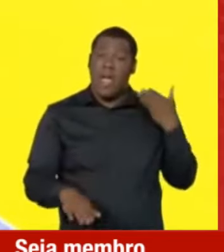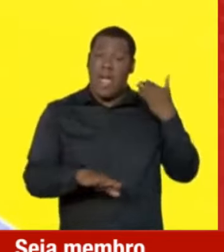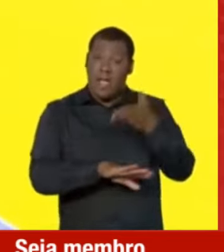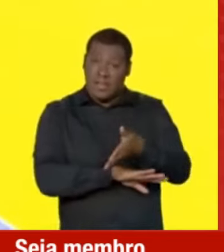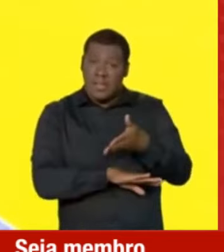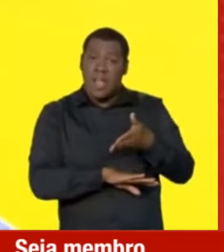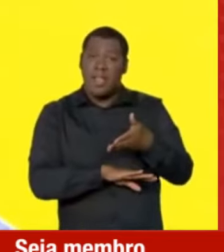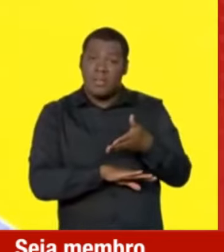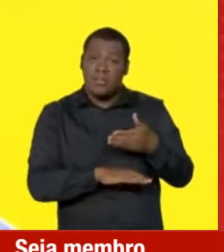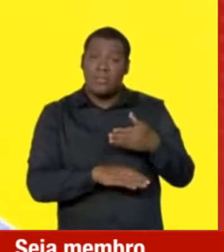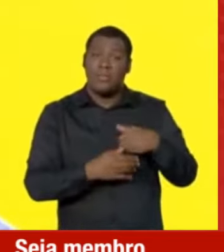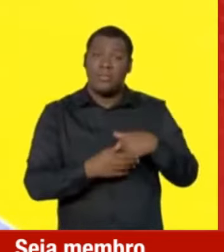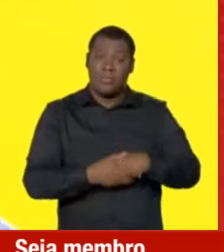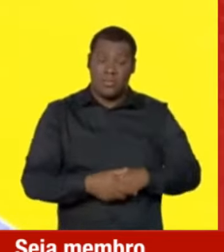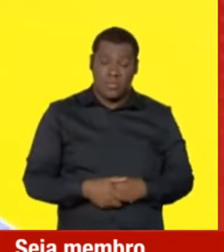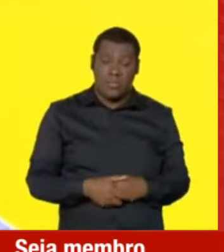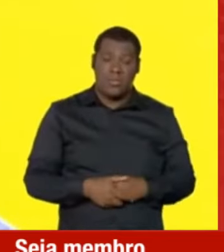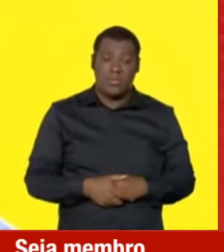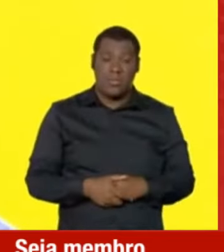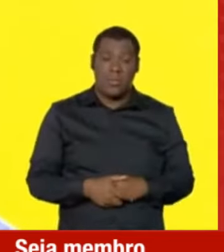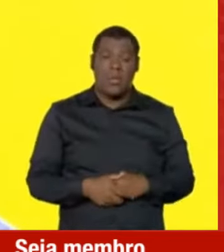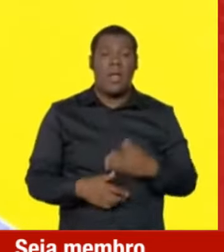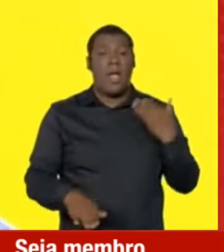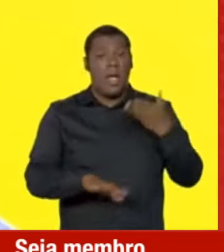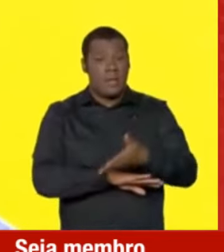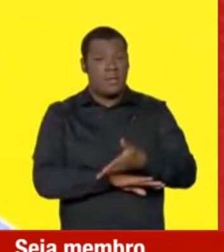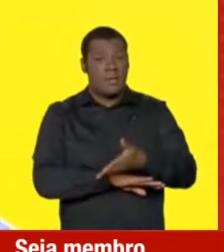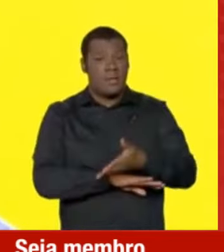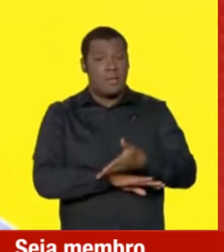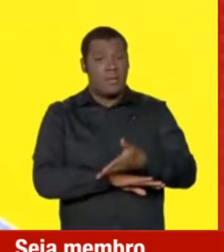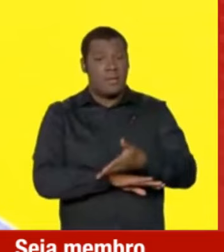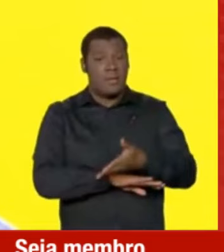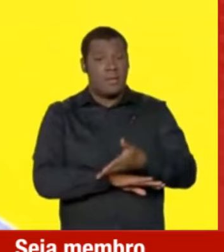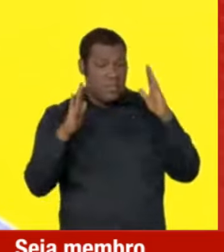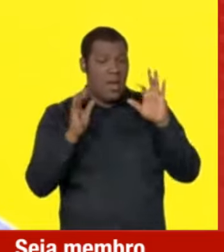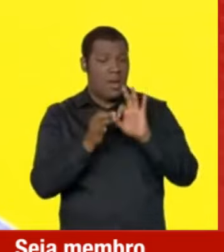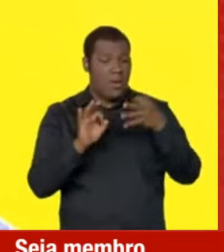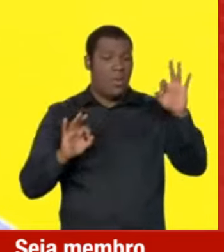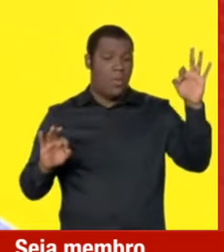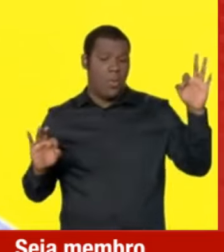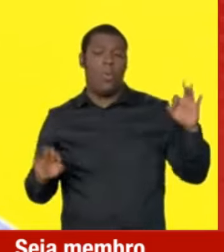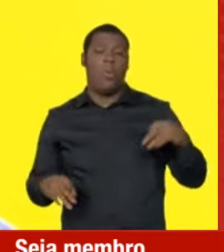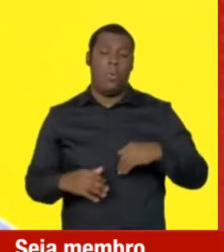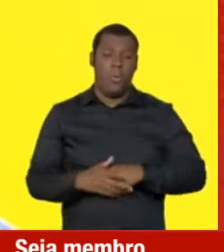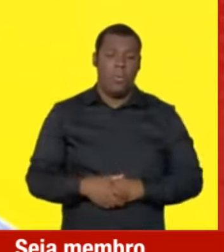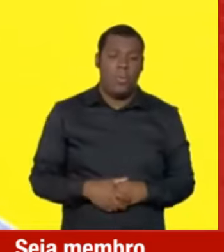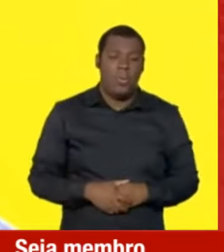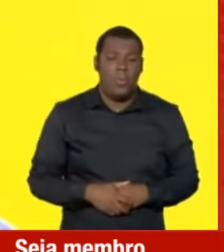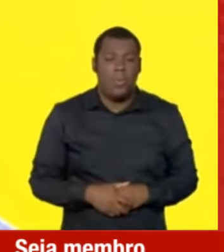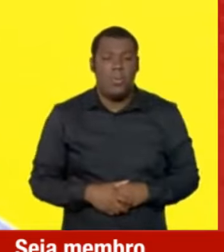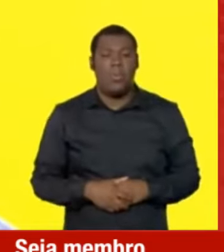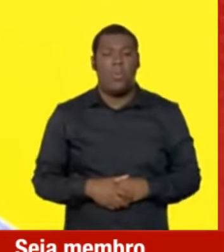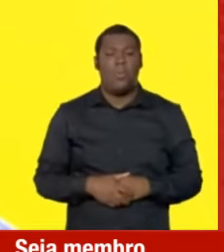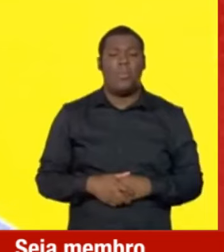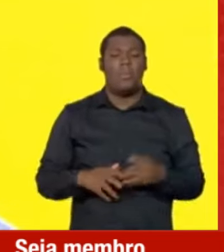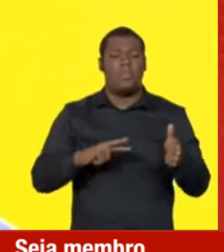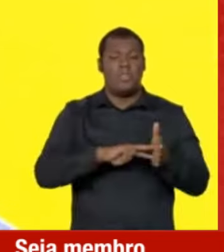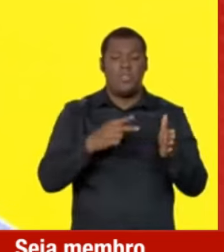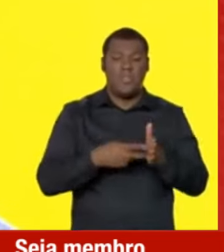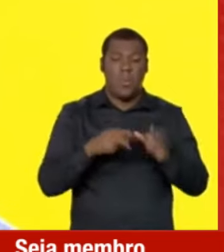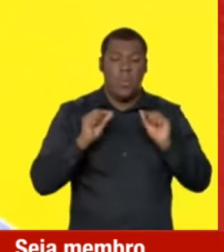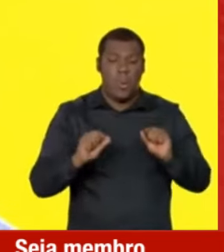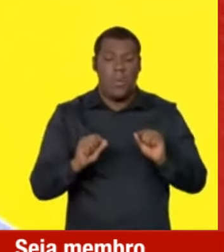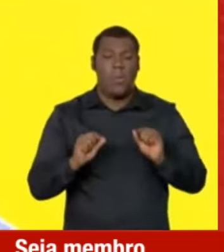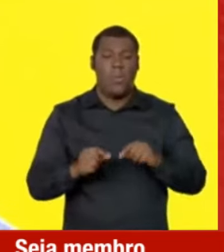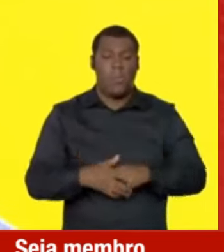os fundos de pensão brasileiros, mas também os fundos de pensão estrangeiros. O que significa dizer que